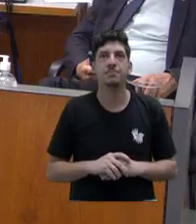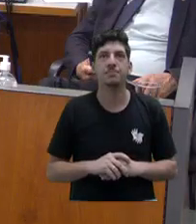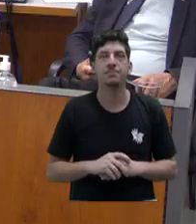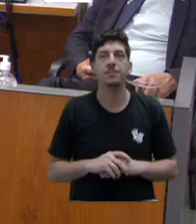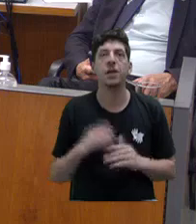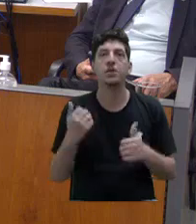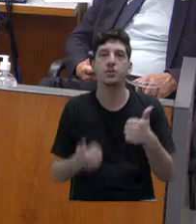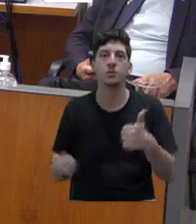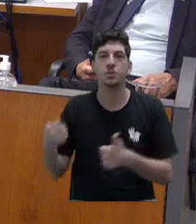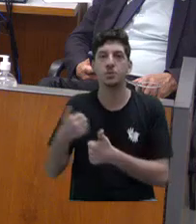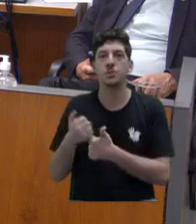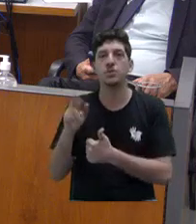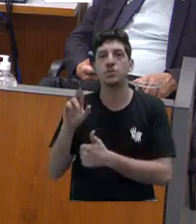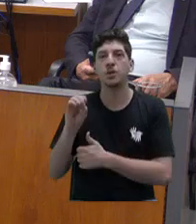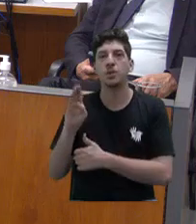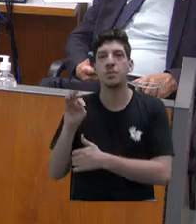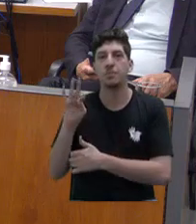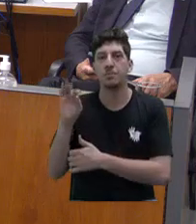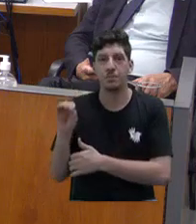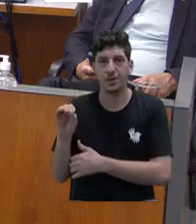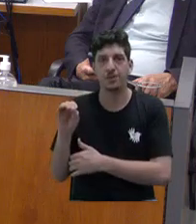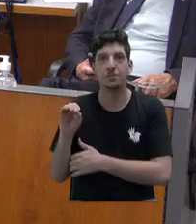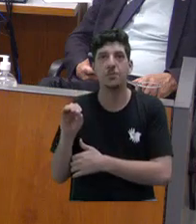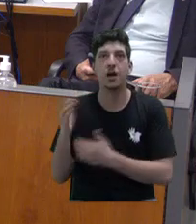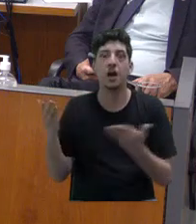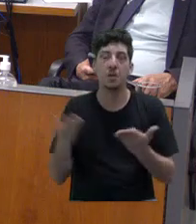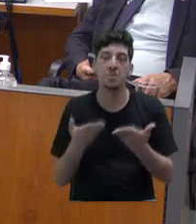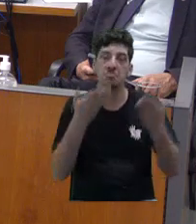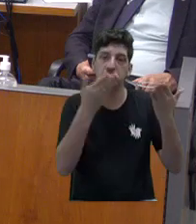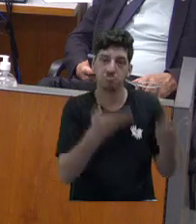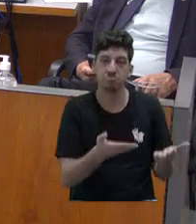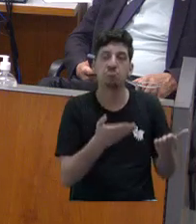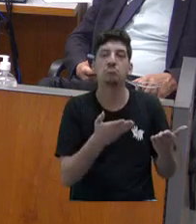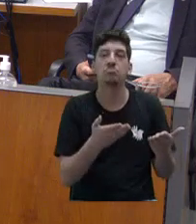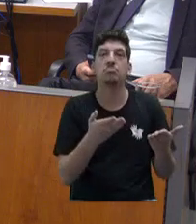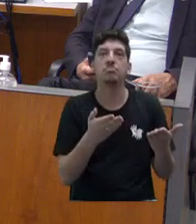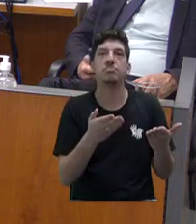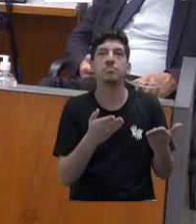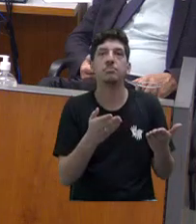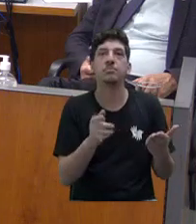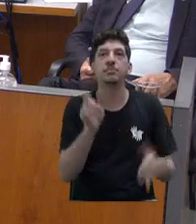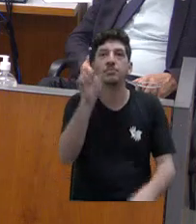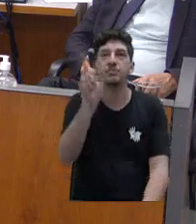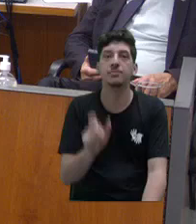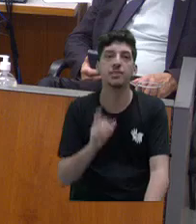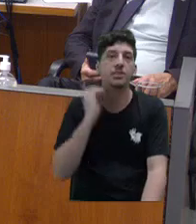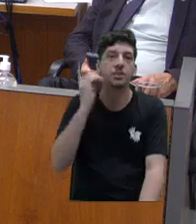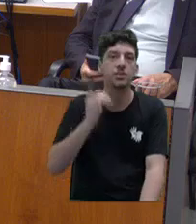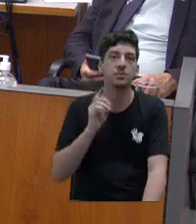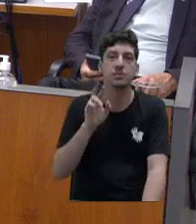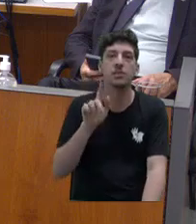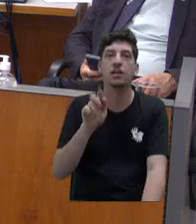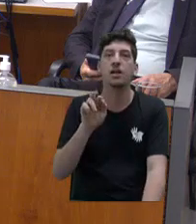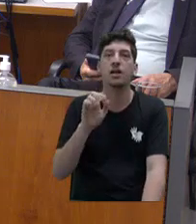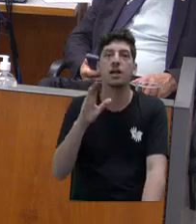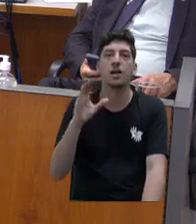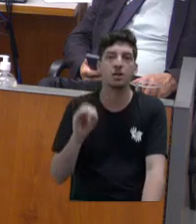lugar do Roberto, que ele pediu, que ele deu uma ausentada, eu vou passar a palavra agora para o deputado Grego, da